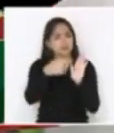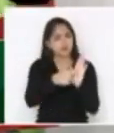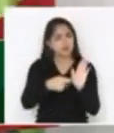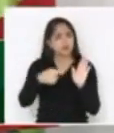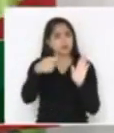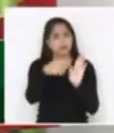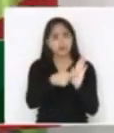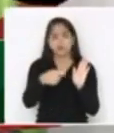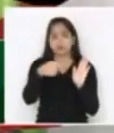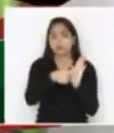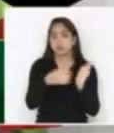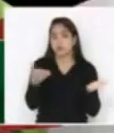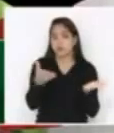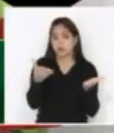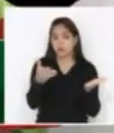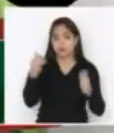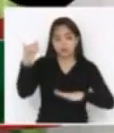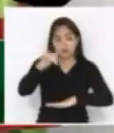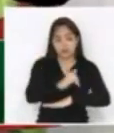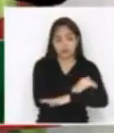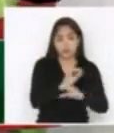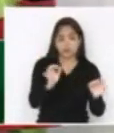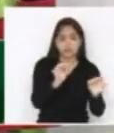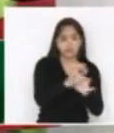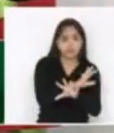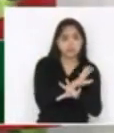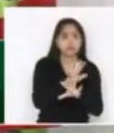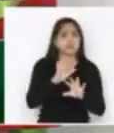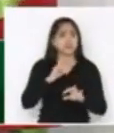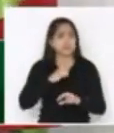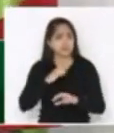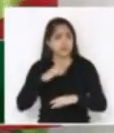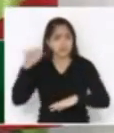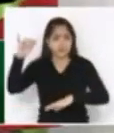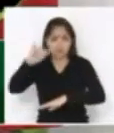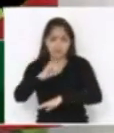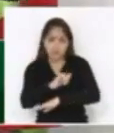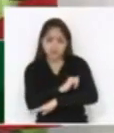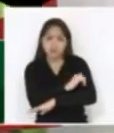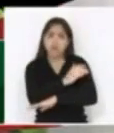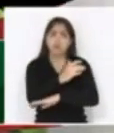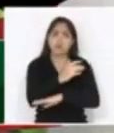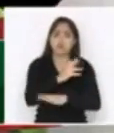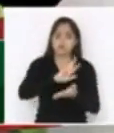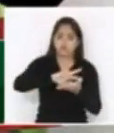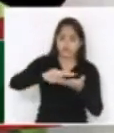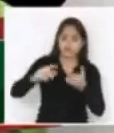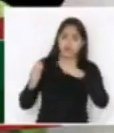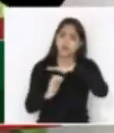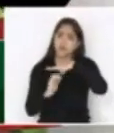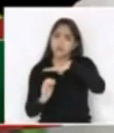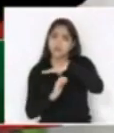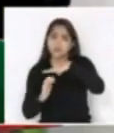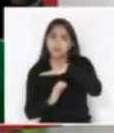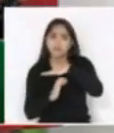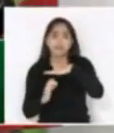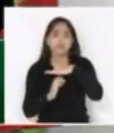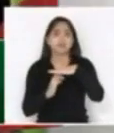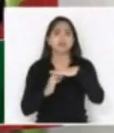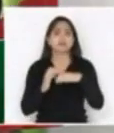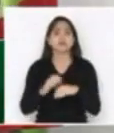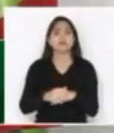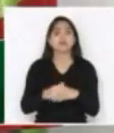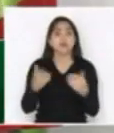fomos lutando. Está aí o aeroporto pronto. Já tem voo da Azul, tem voo da TAM, já viajando. E agora